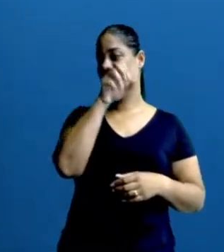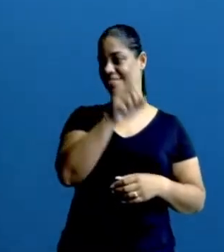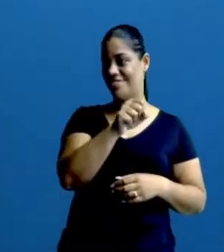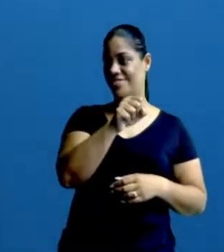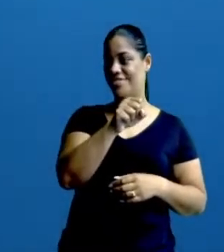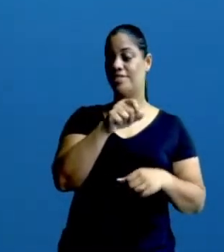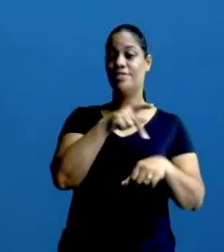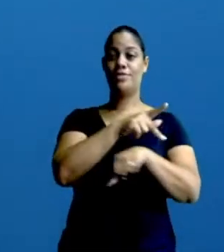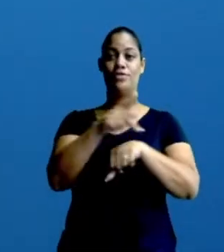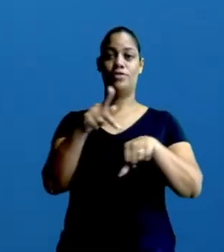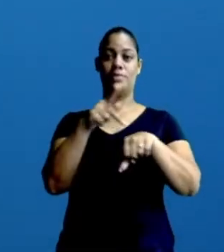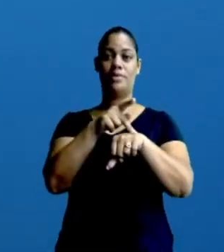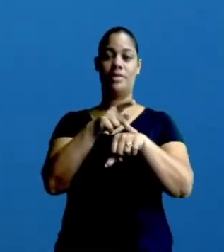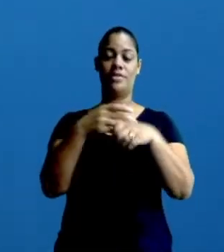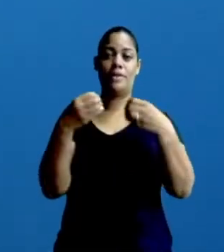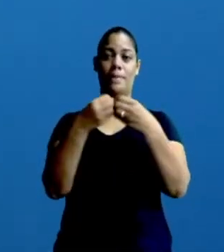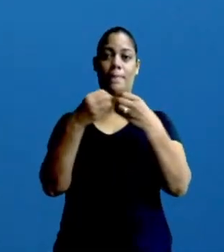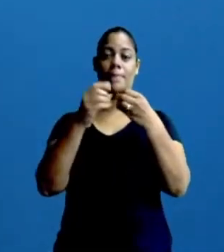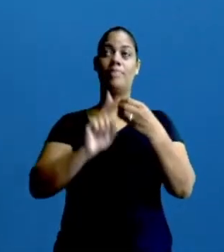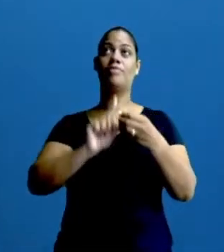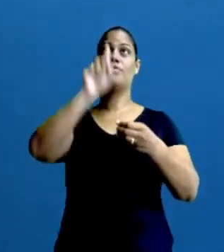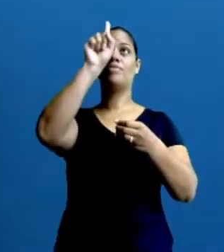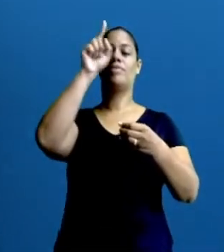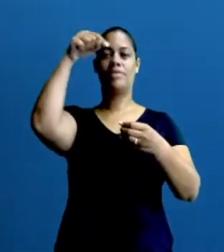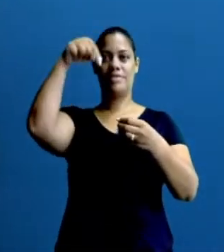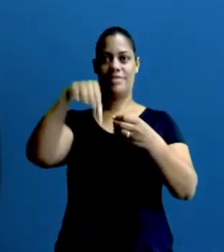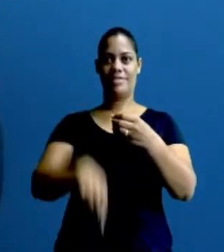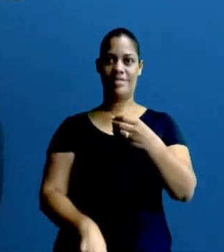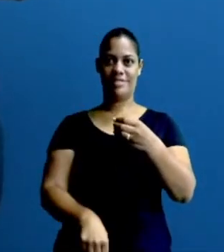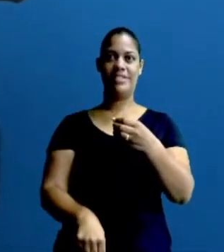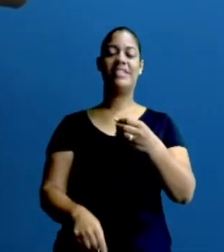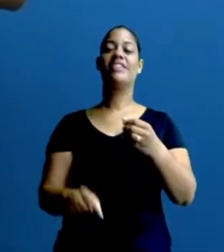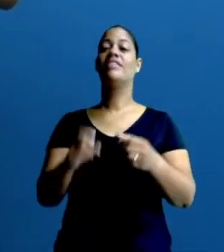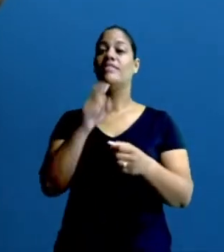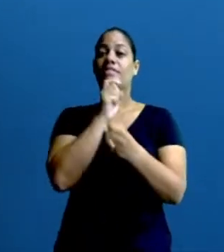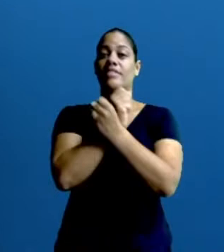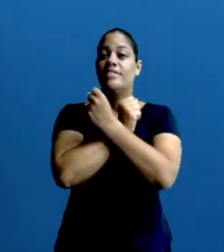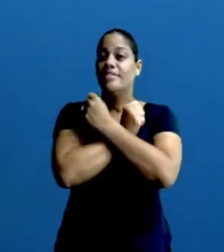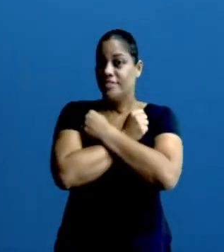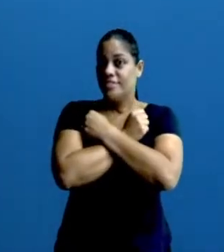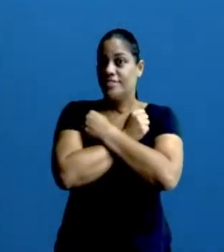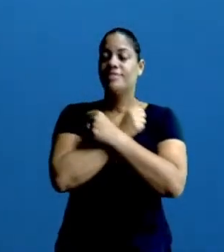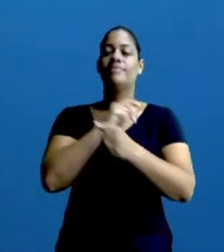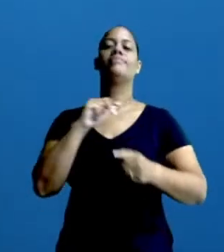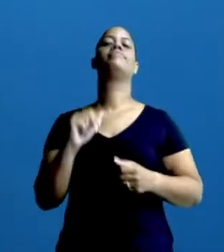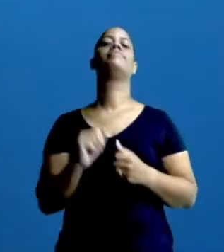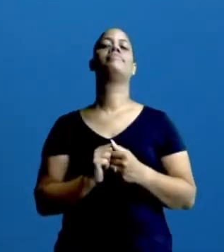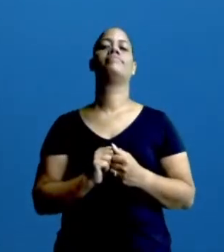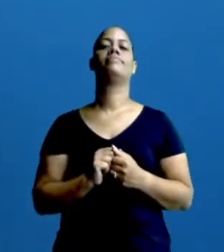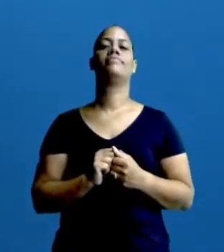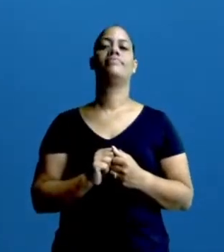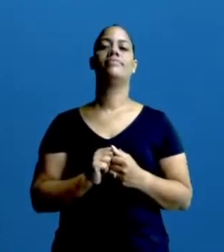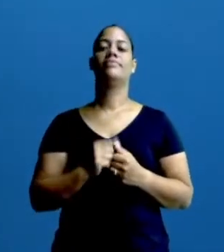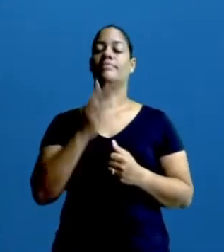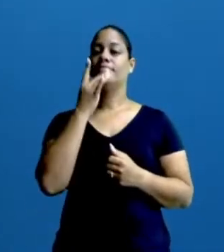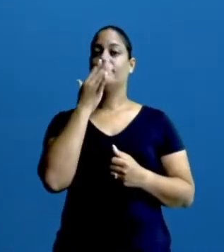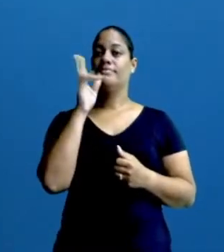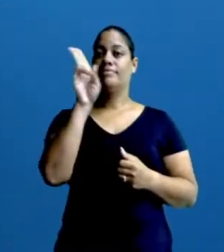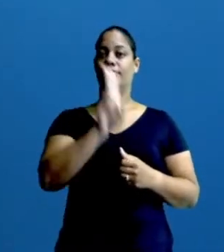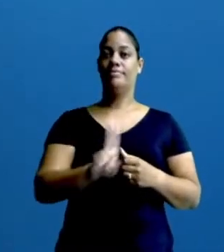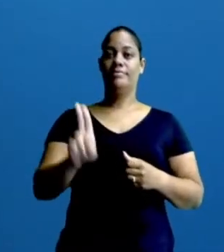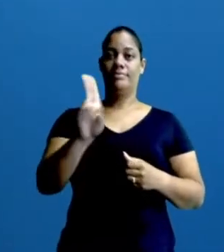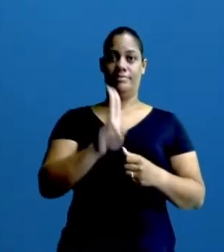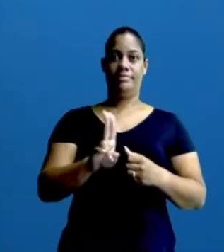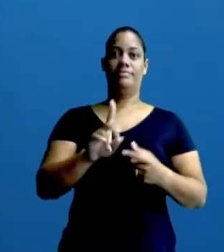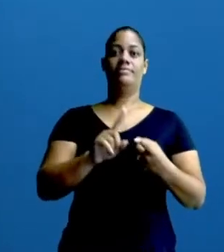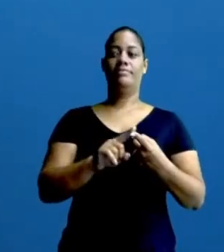quente e os países que ficam nos polos têm um clima mais frio? Por isso também as cores utilizadas aqui